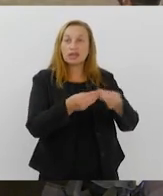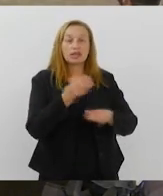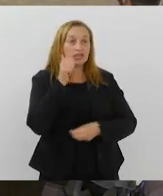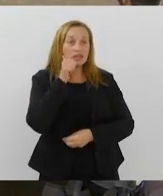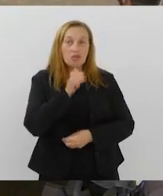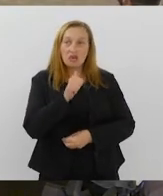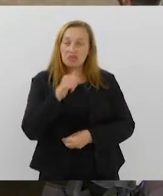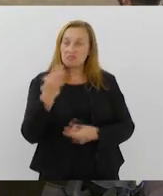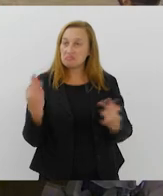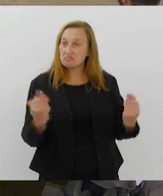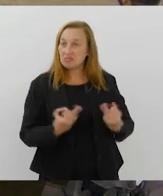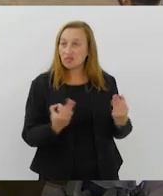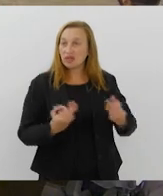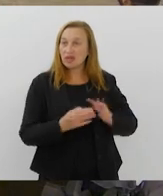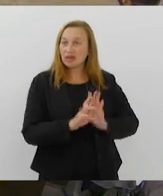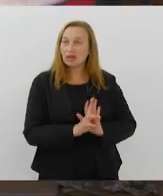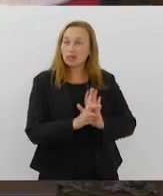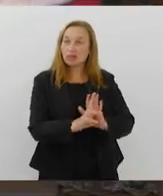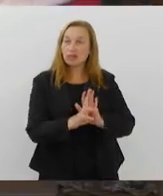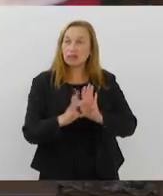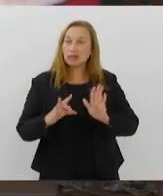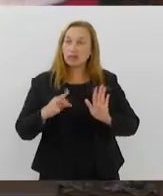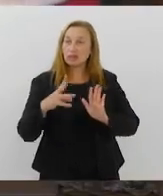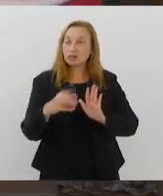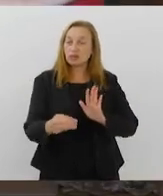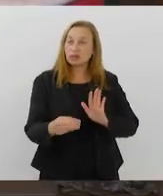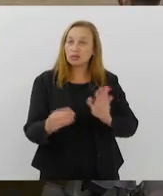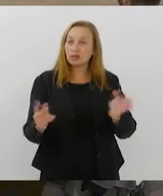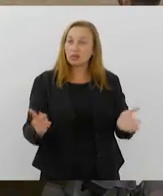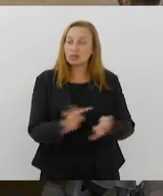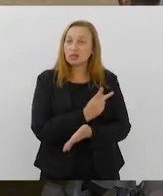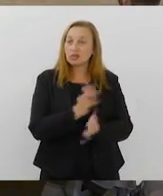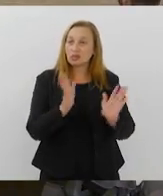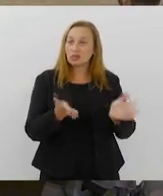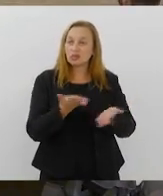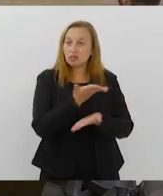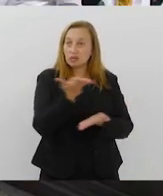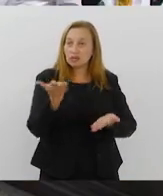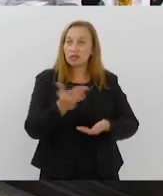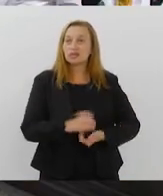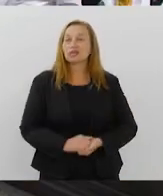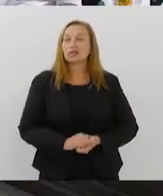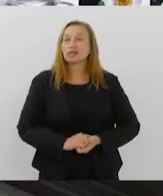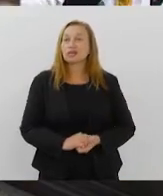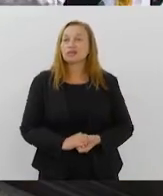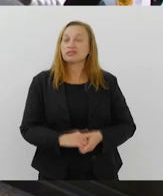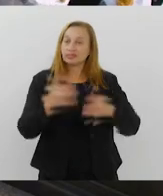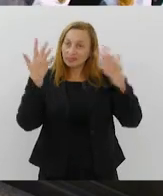gigante, representando tudo isso que aconteceu hoje com vocês. Muito bom.